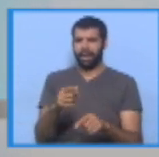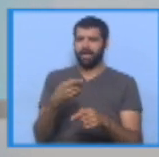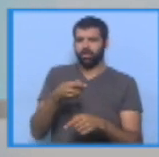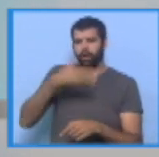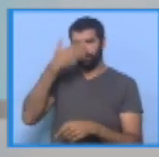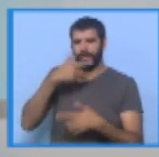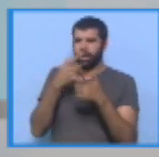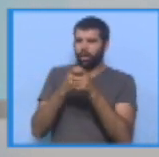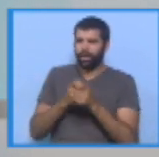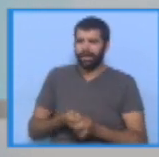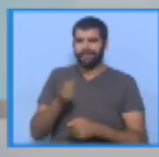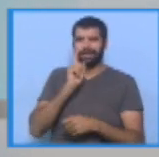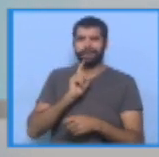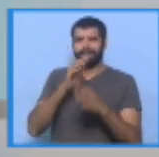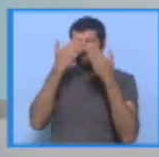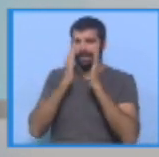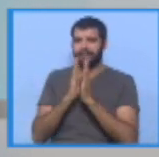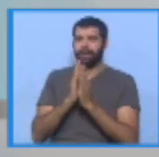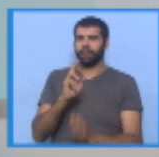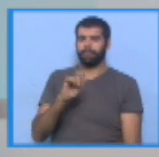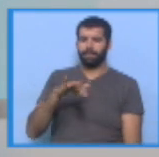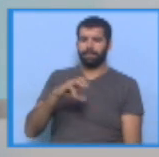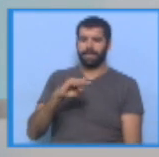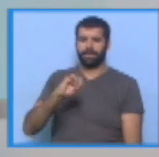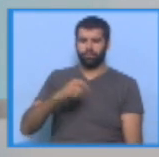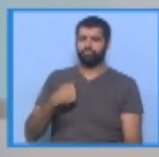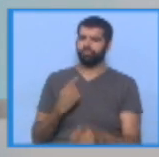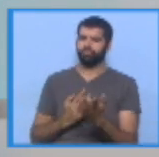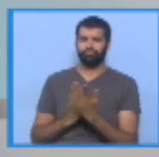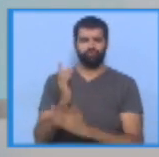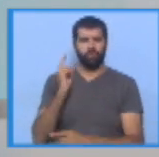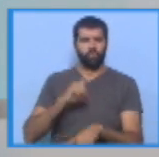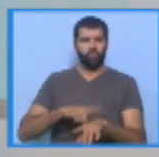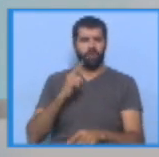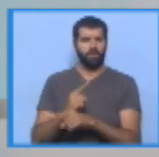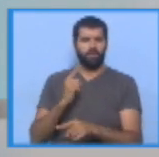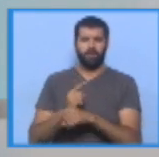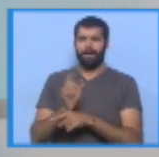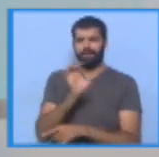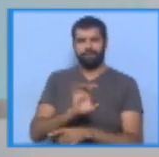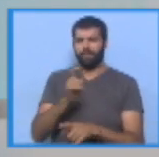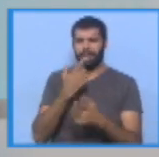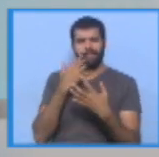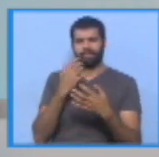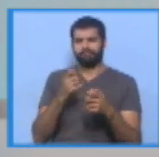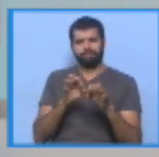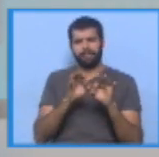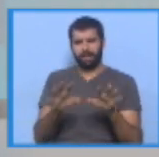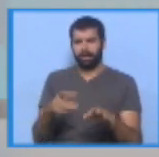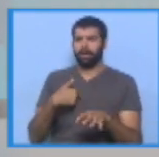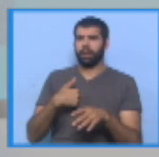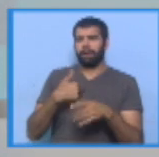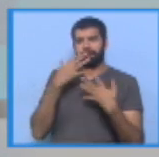dos Remédios, ela mantém-se à mesma hora e com o mesmo figurino. É extremamente simples, com o momento mariano,